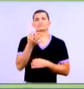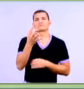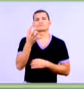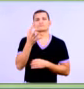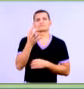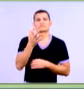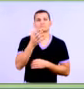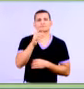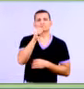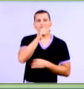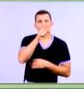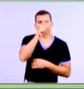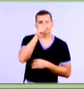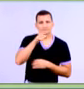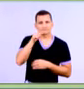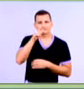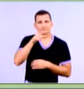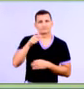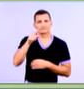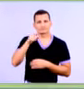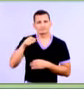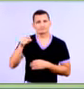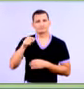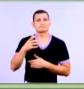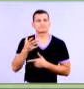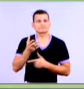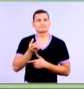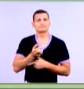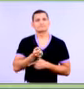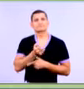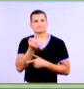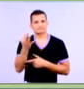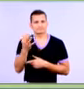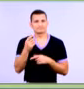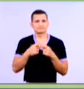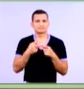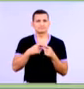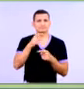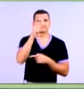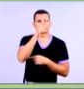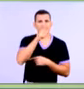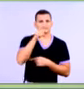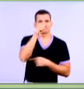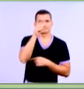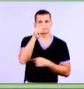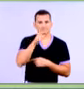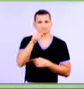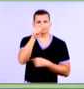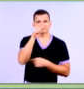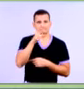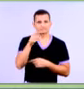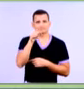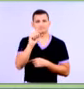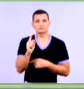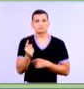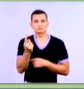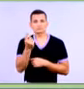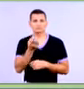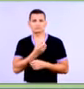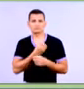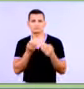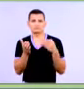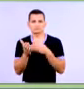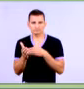bolha tem que descer muitas vezes, porque cada vez que a bolha cai, ela traz um único elemento para o final, né? Então,